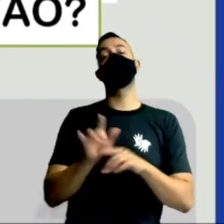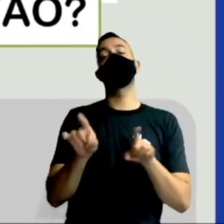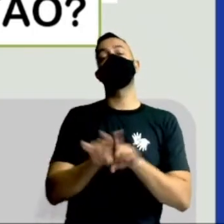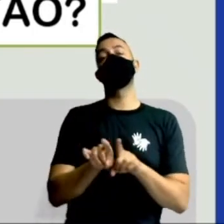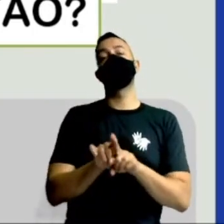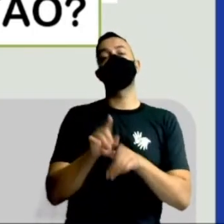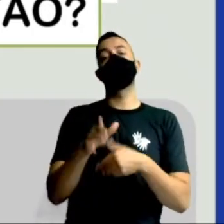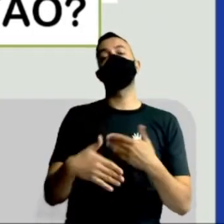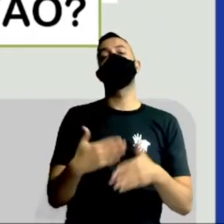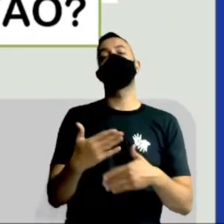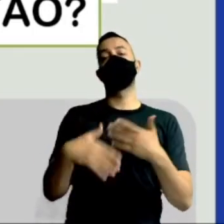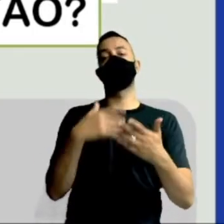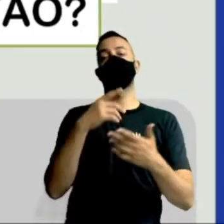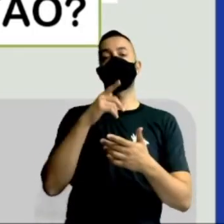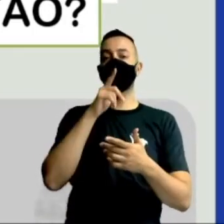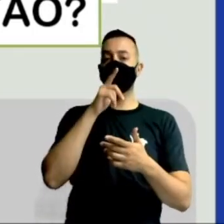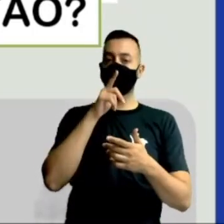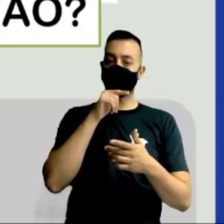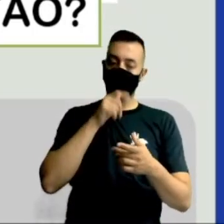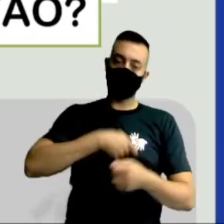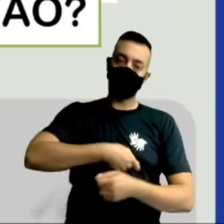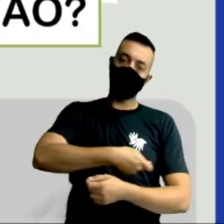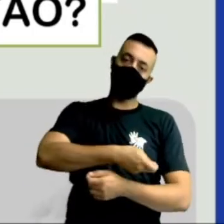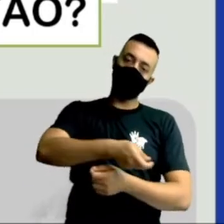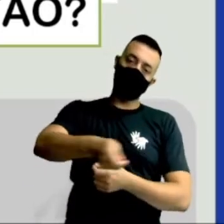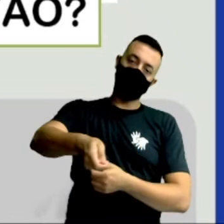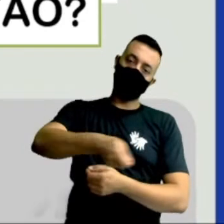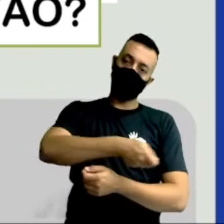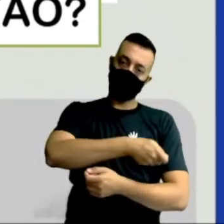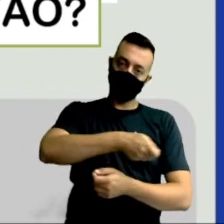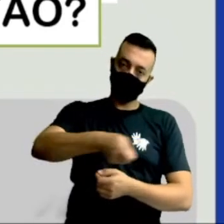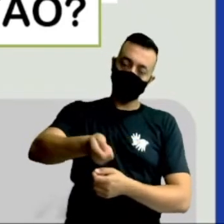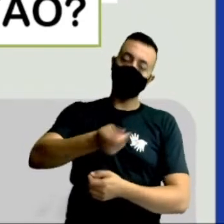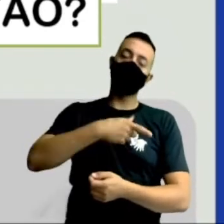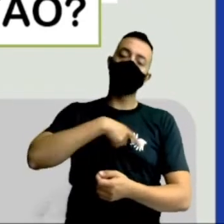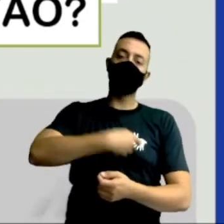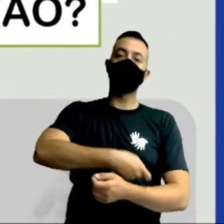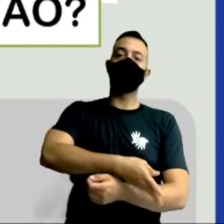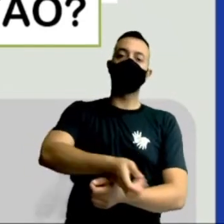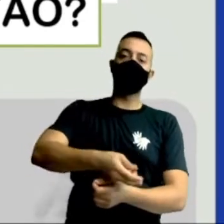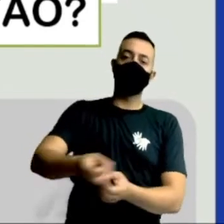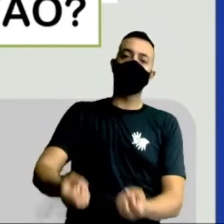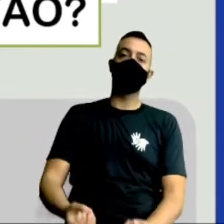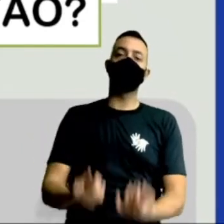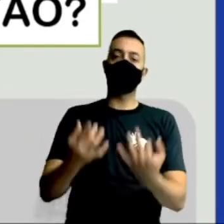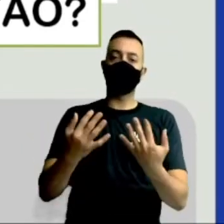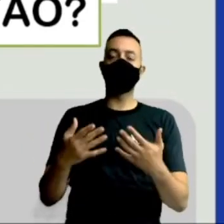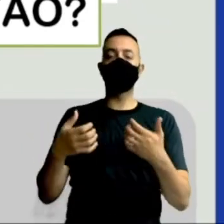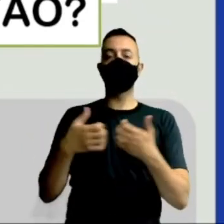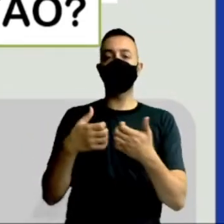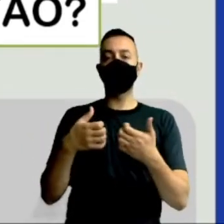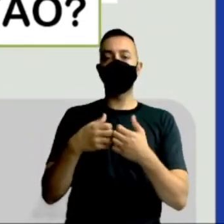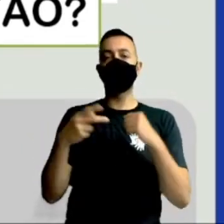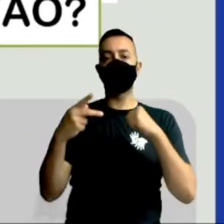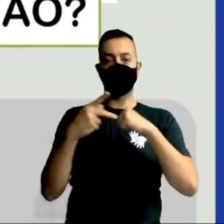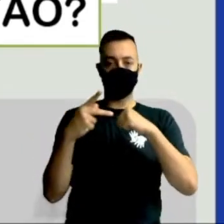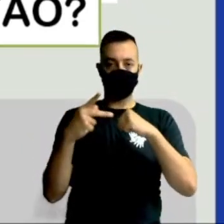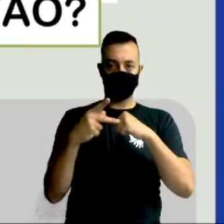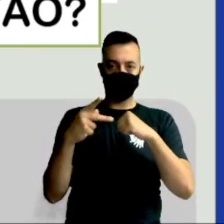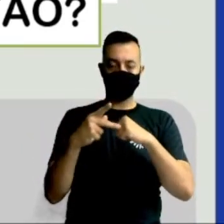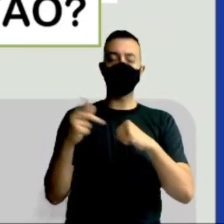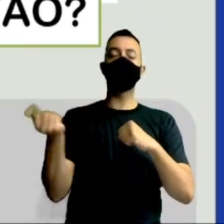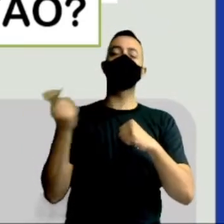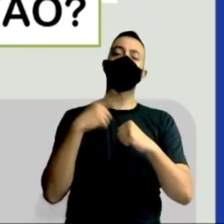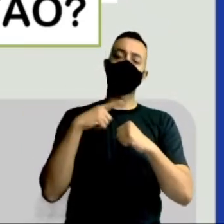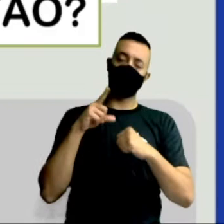da agricultura irrigada para a produção de frutas. Petrolina, está perto de Petrolina